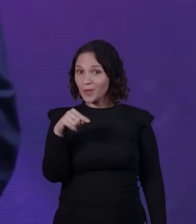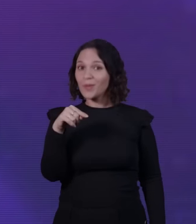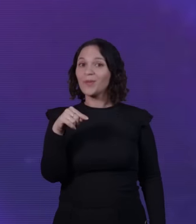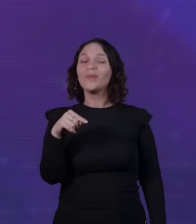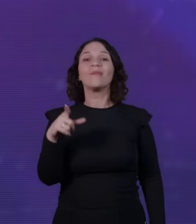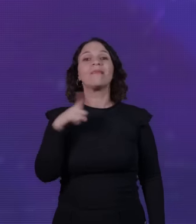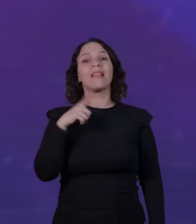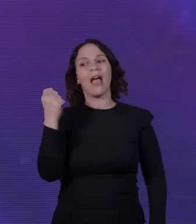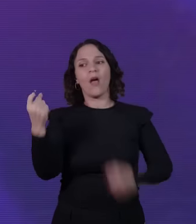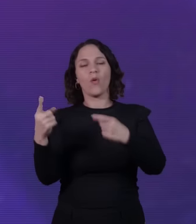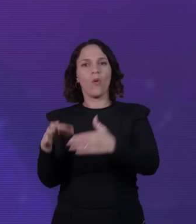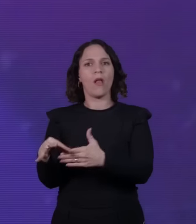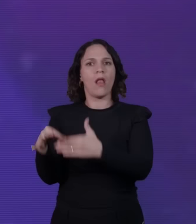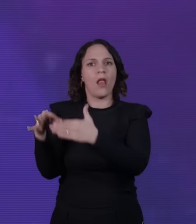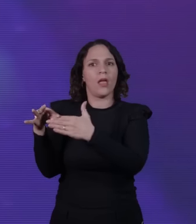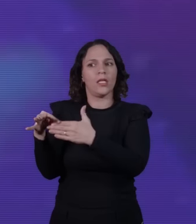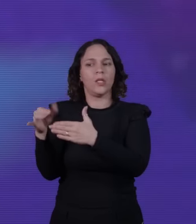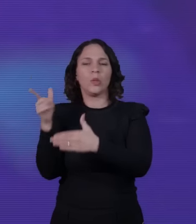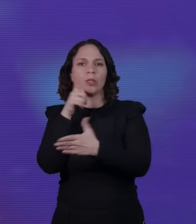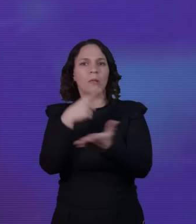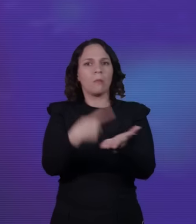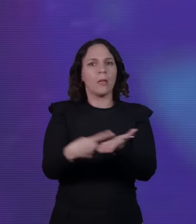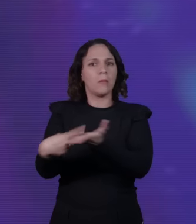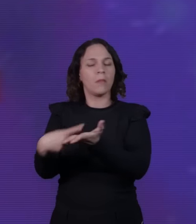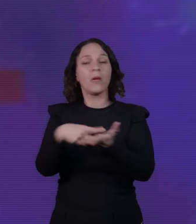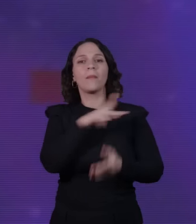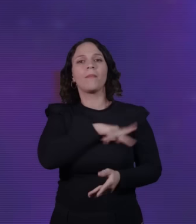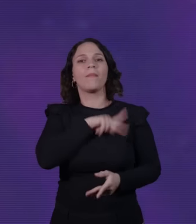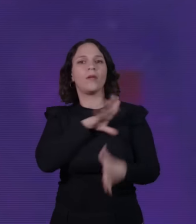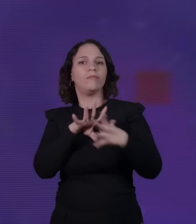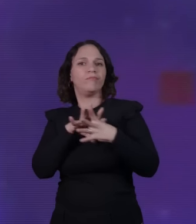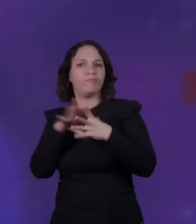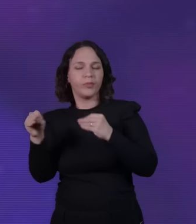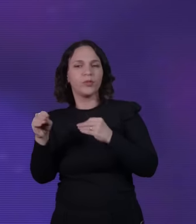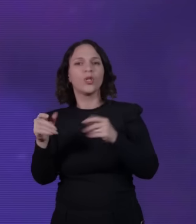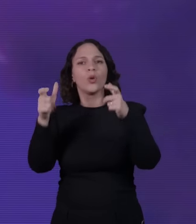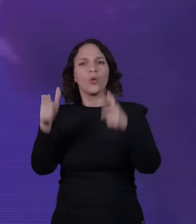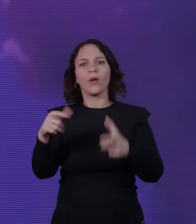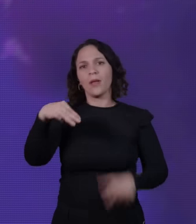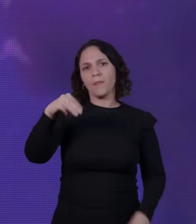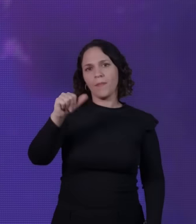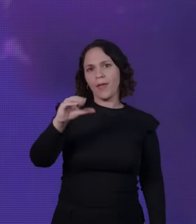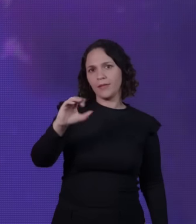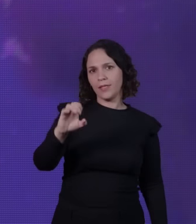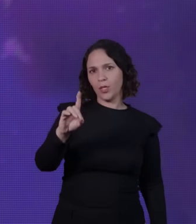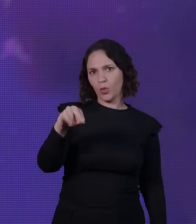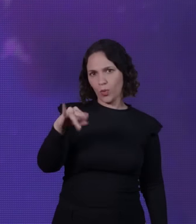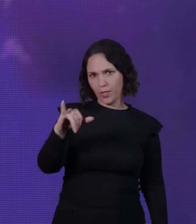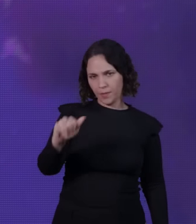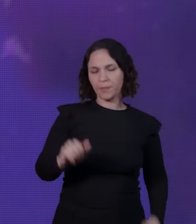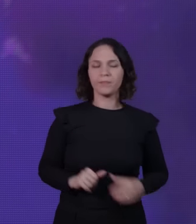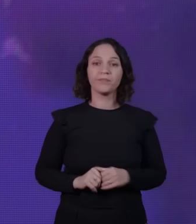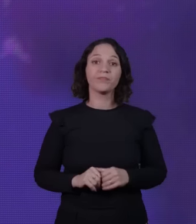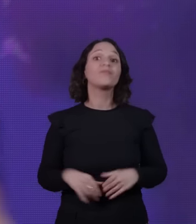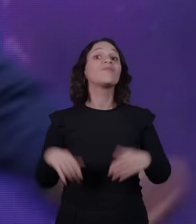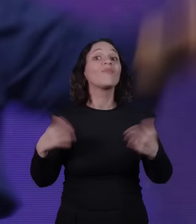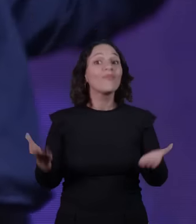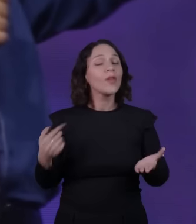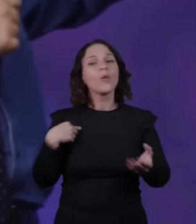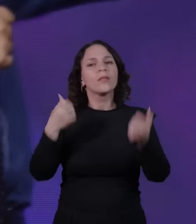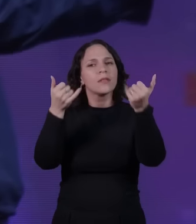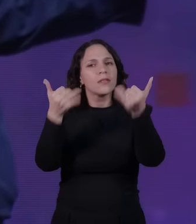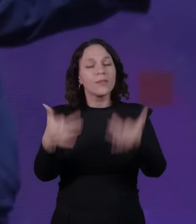alguns líderes que ali estavam, fizeram um acordo e ele foi embora para a Macedônia. Tudo isso para dizer para vocês que dali